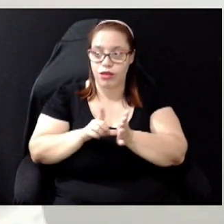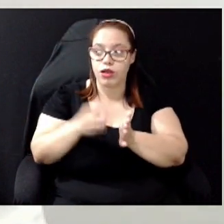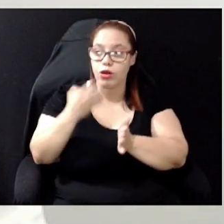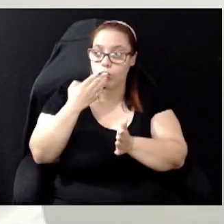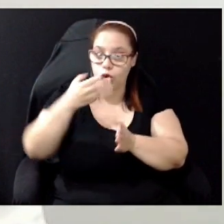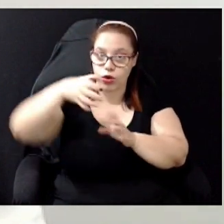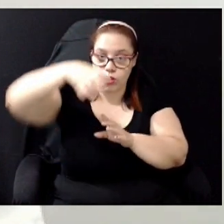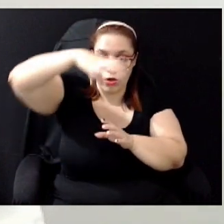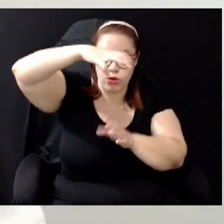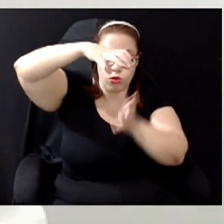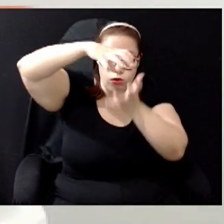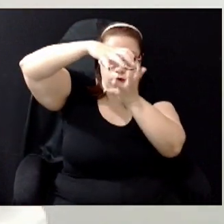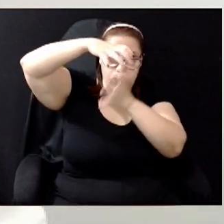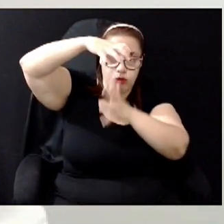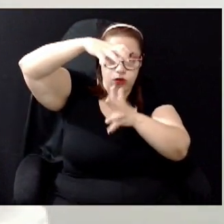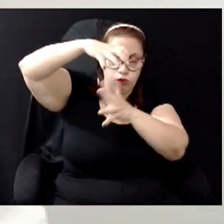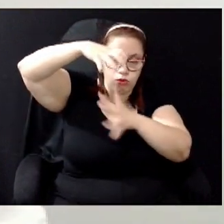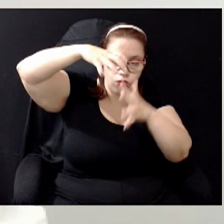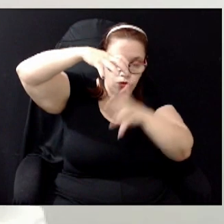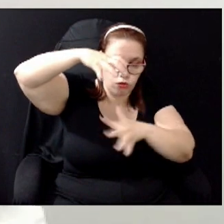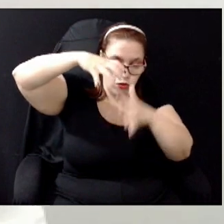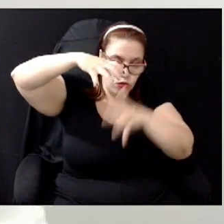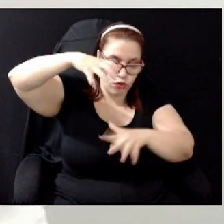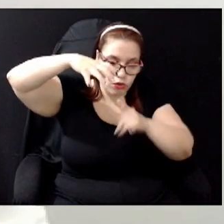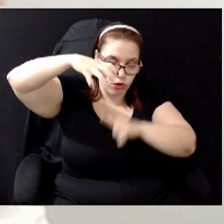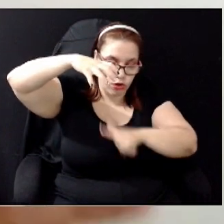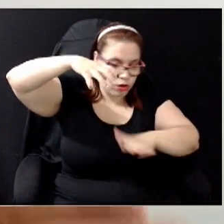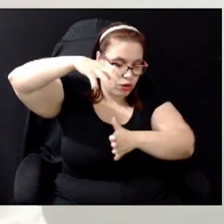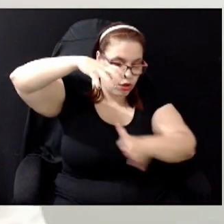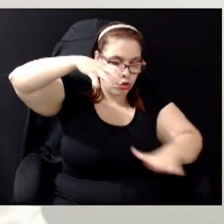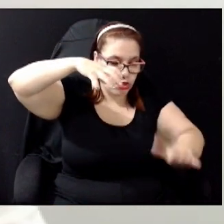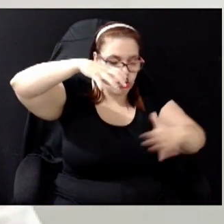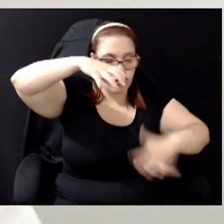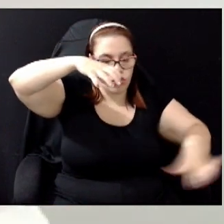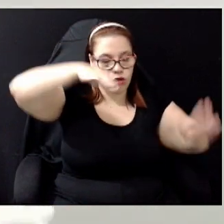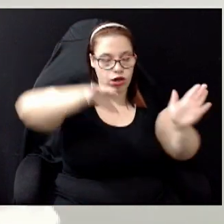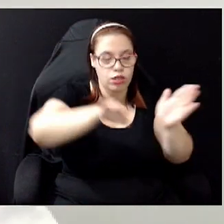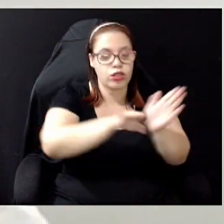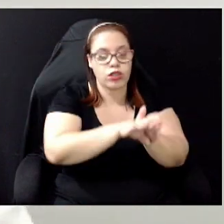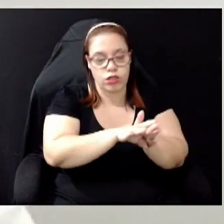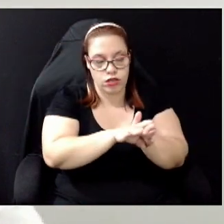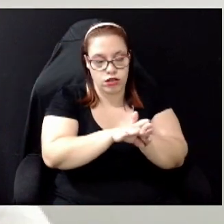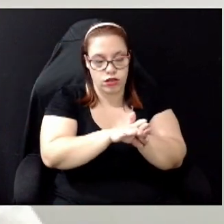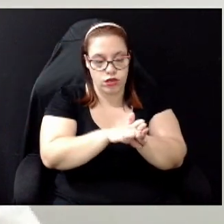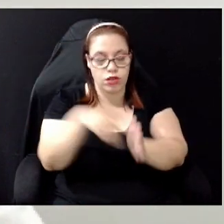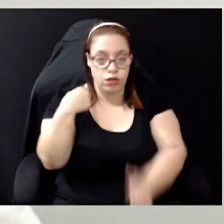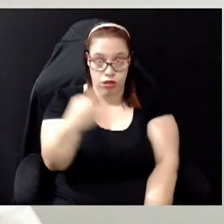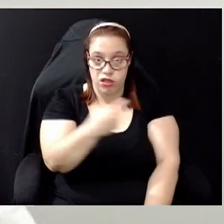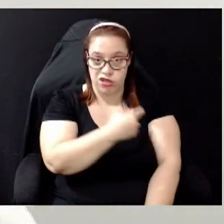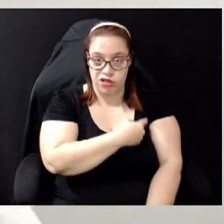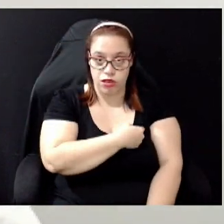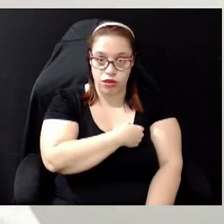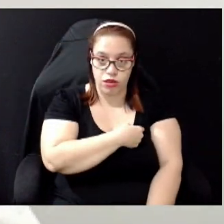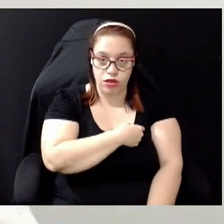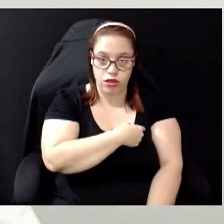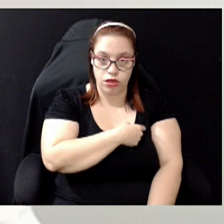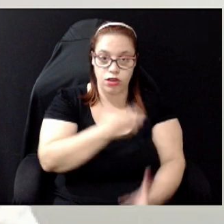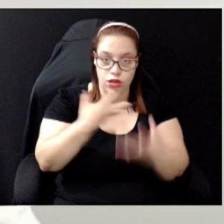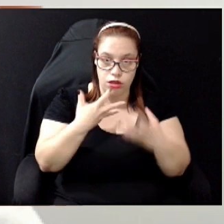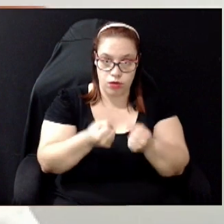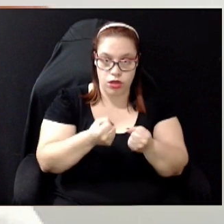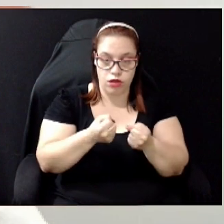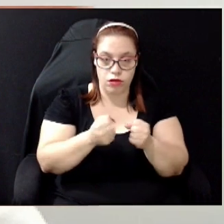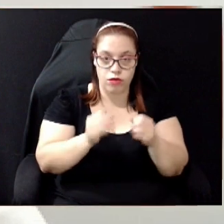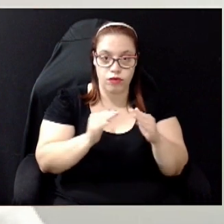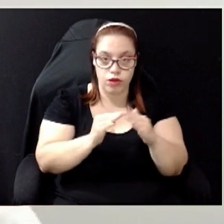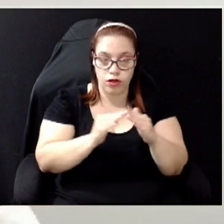poder solicitar a abertura para essa água conseguir fazer o transporte, o caminhamento dela e chegar até a nossa estação de